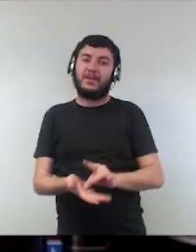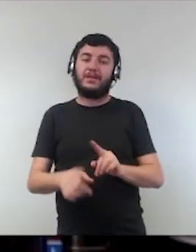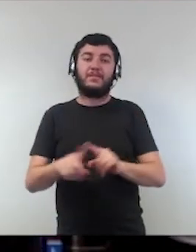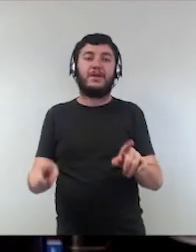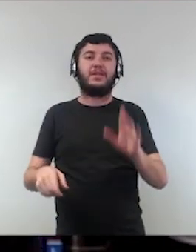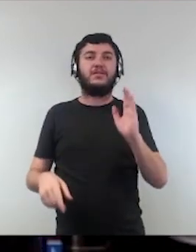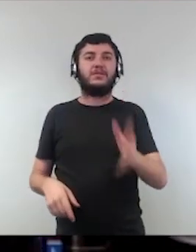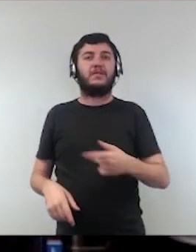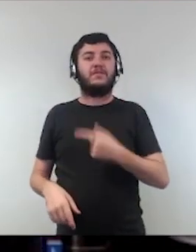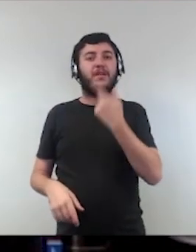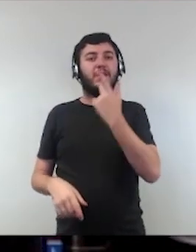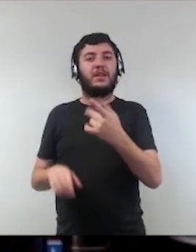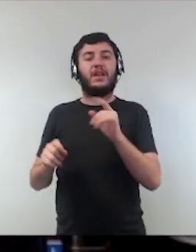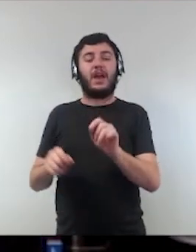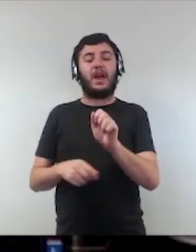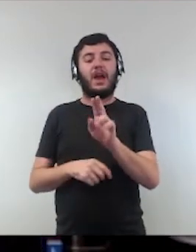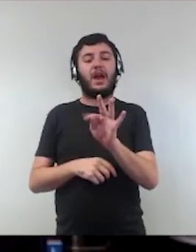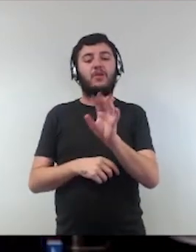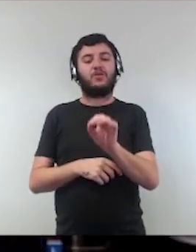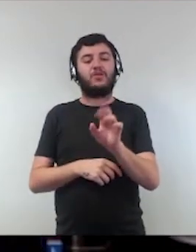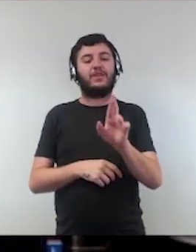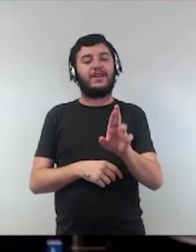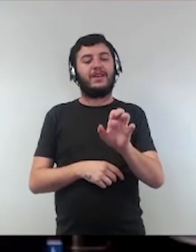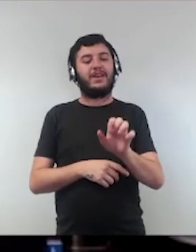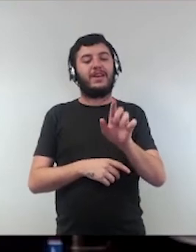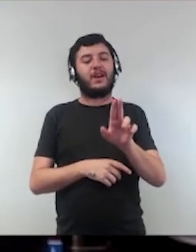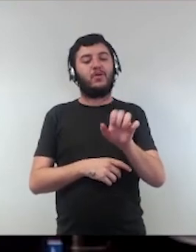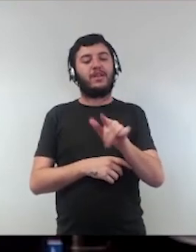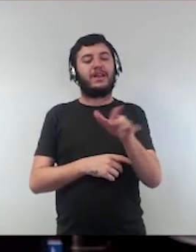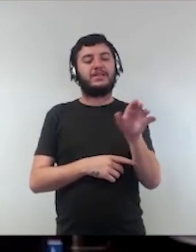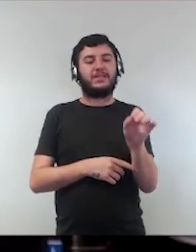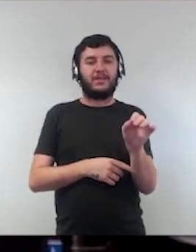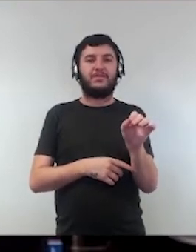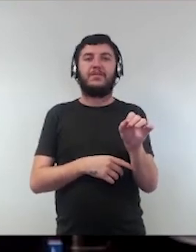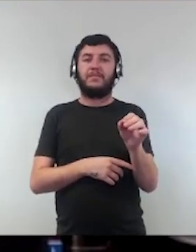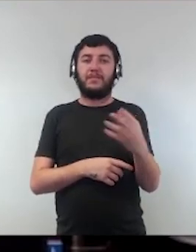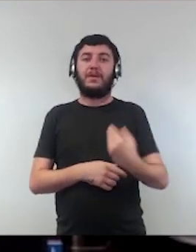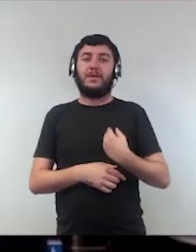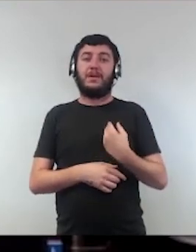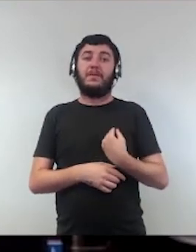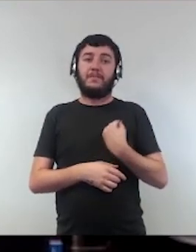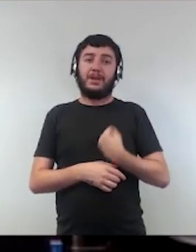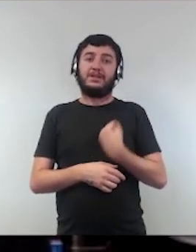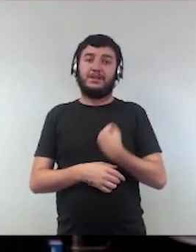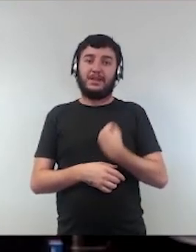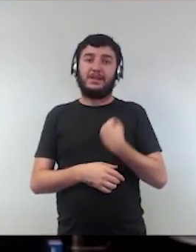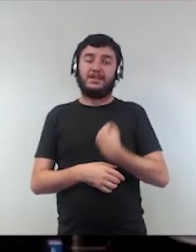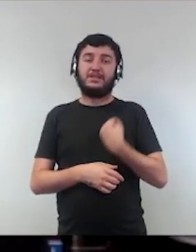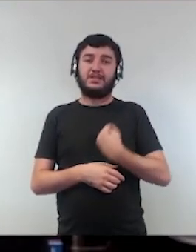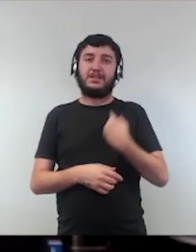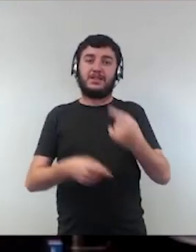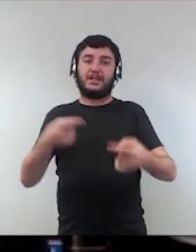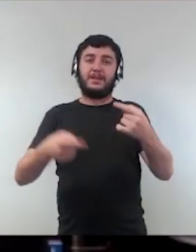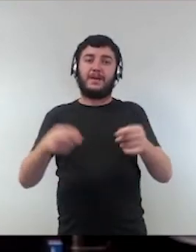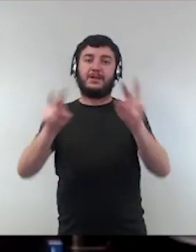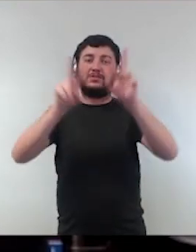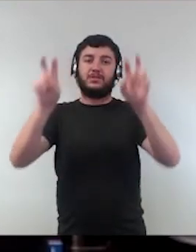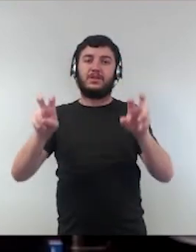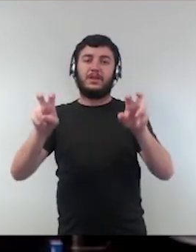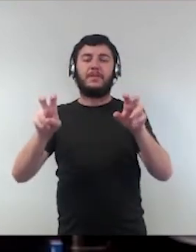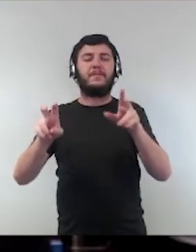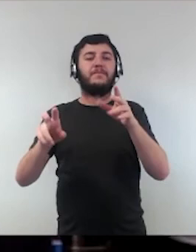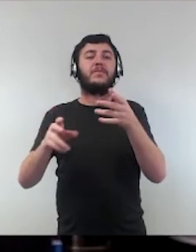da autorregulação regulada, muito embora presente no projeto das fake news, ela já é realidade na LGPD, no artigo 50,